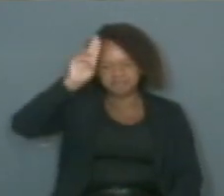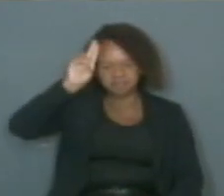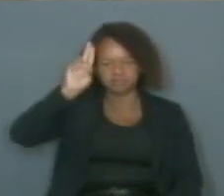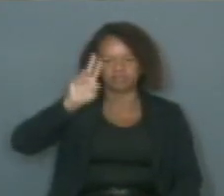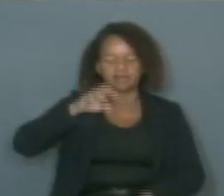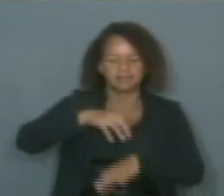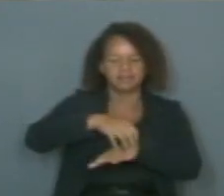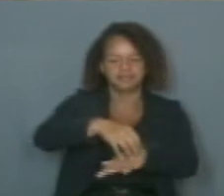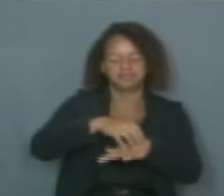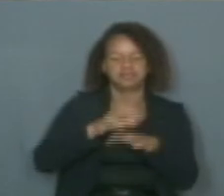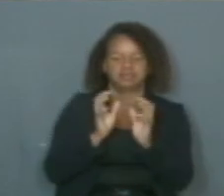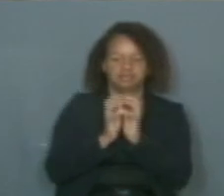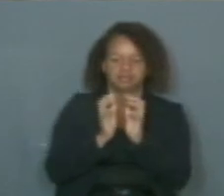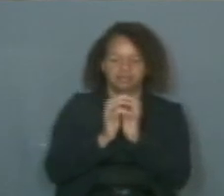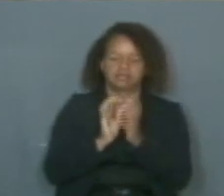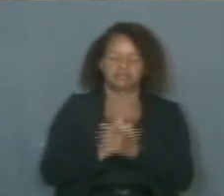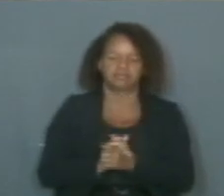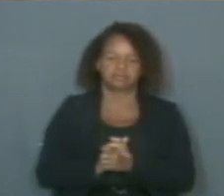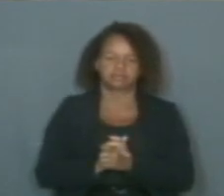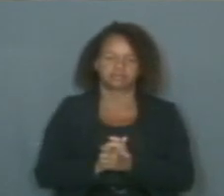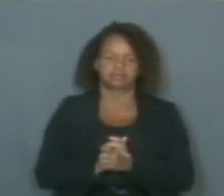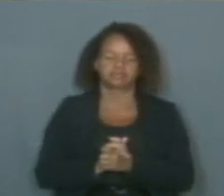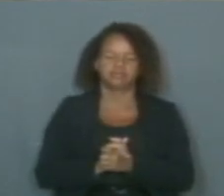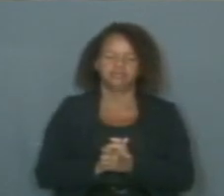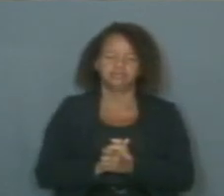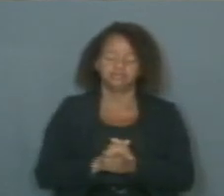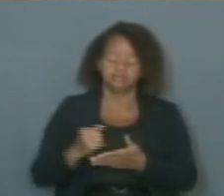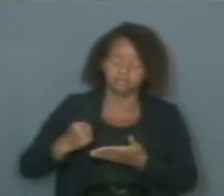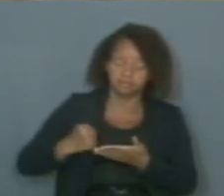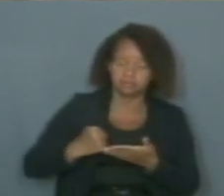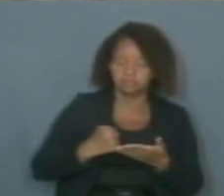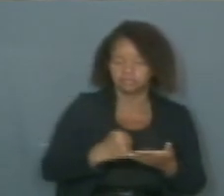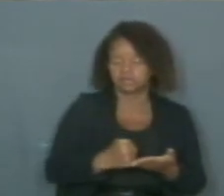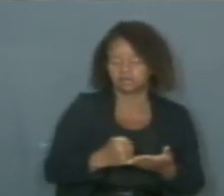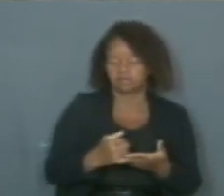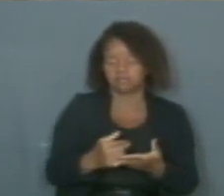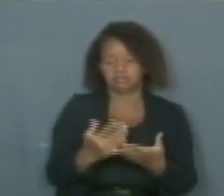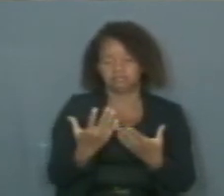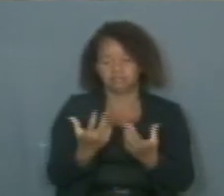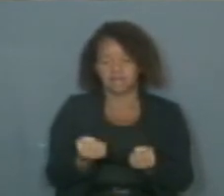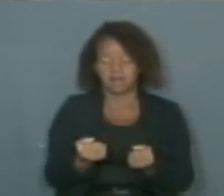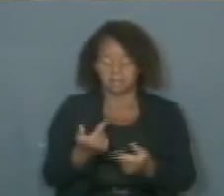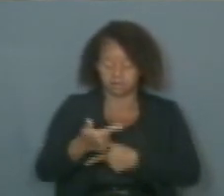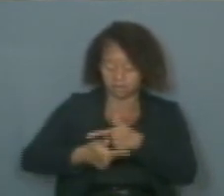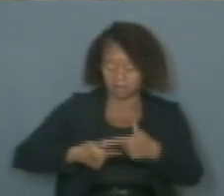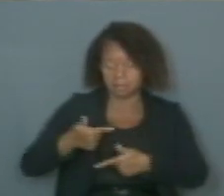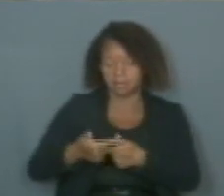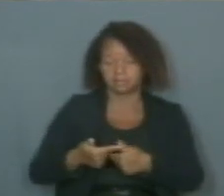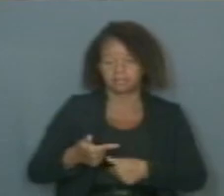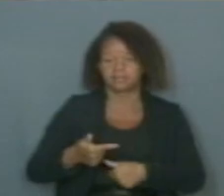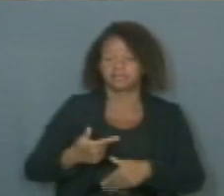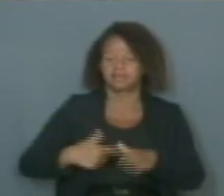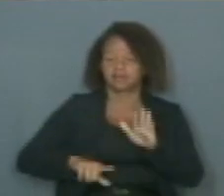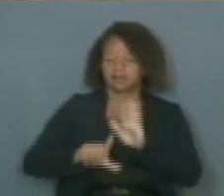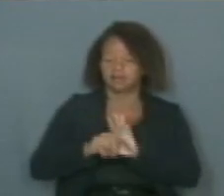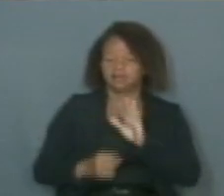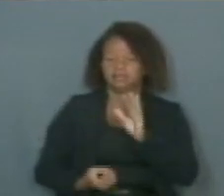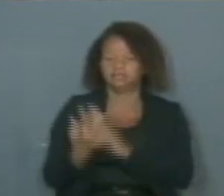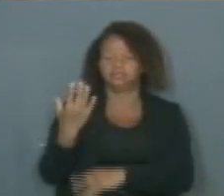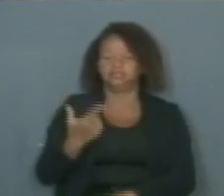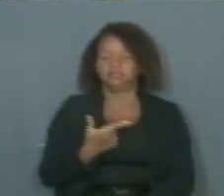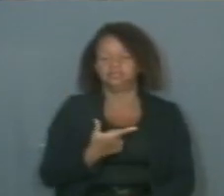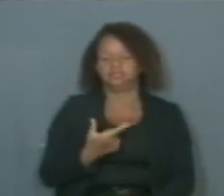transporte do Recife. Vem ajudar os permissionários na hora que a lei foi criada lá em